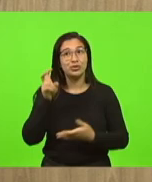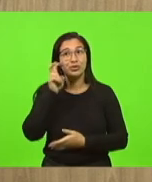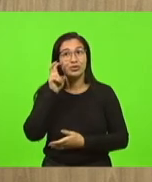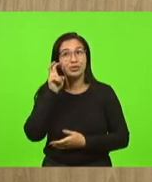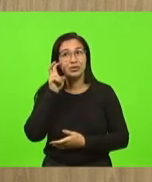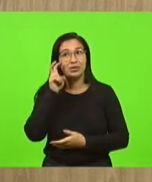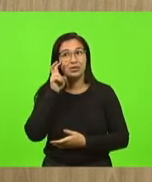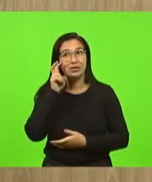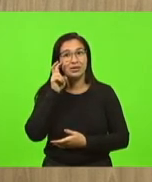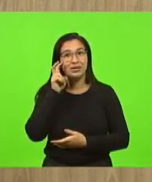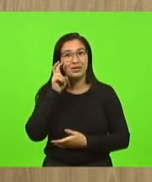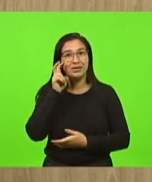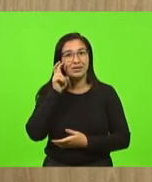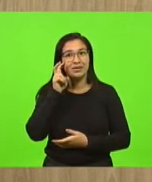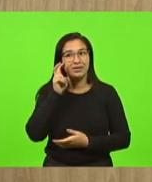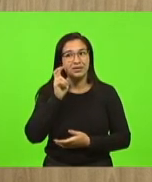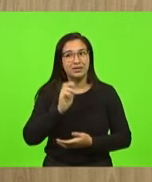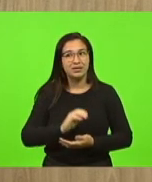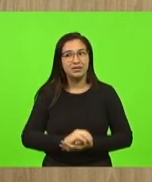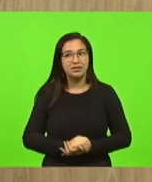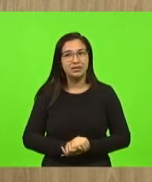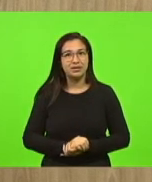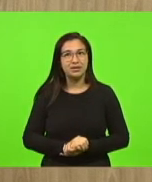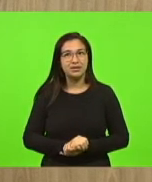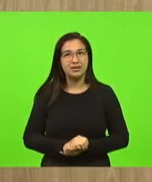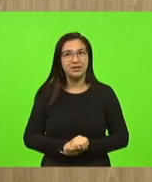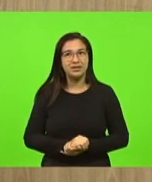gozada é na sexta-feira.